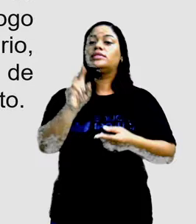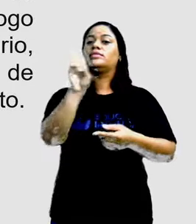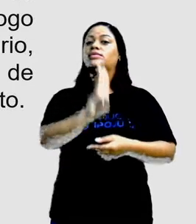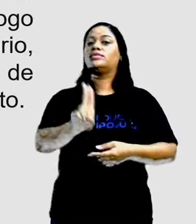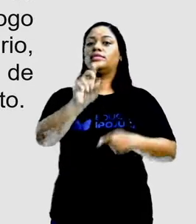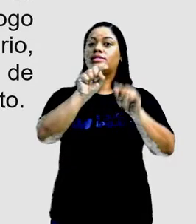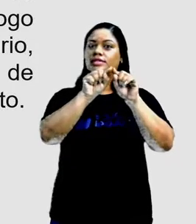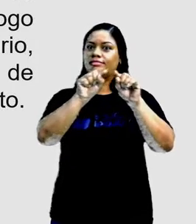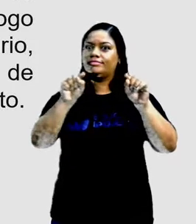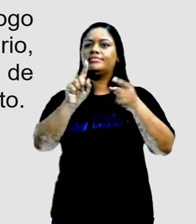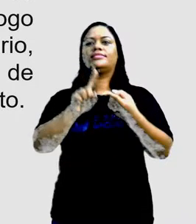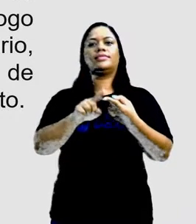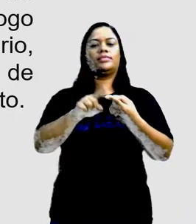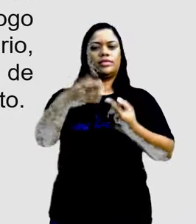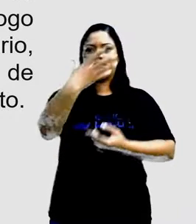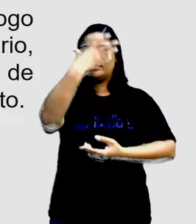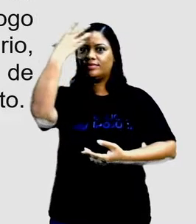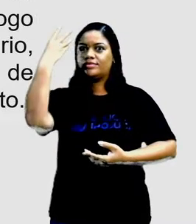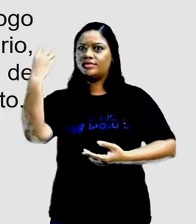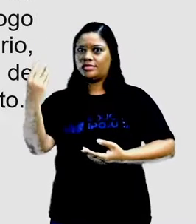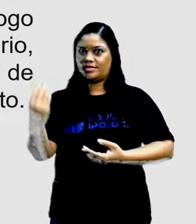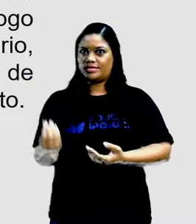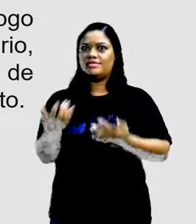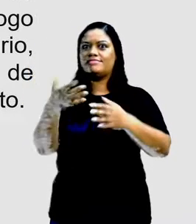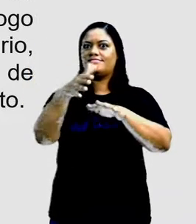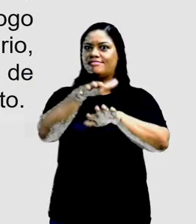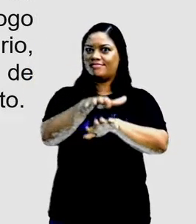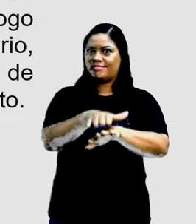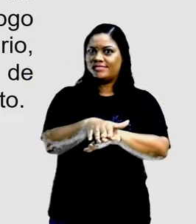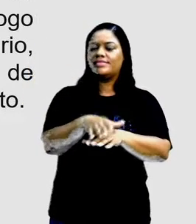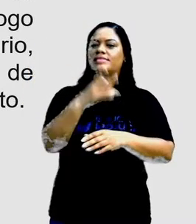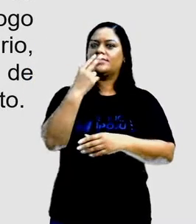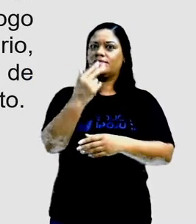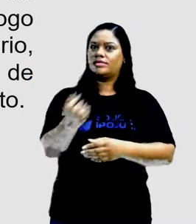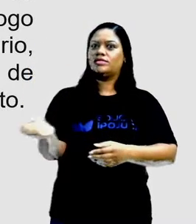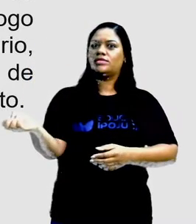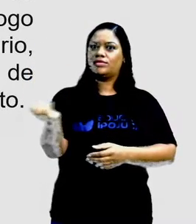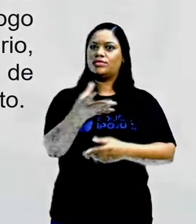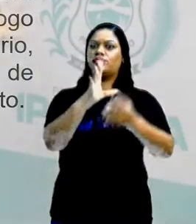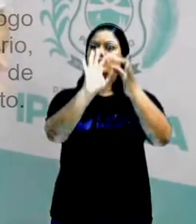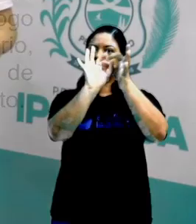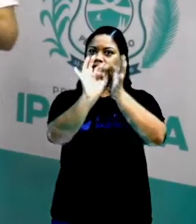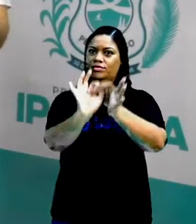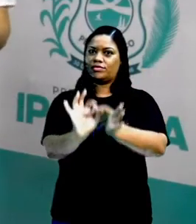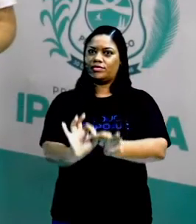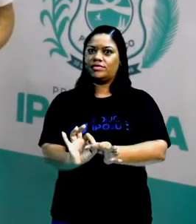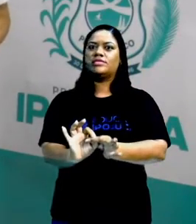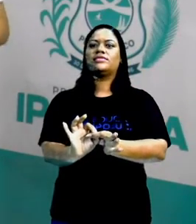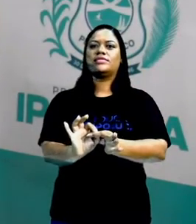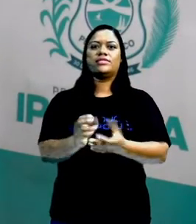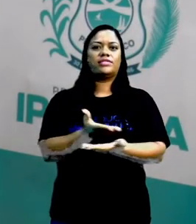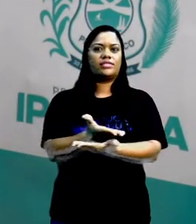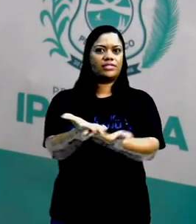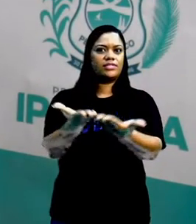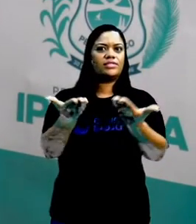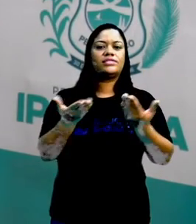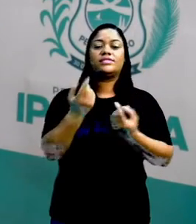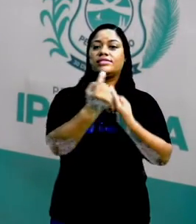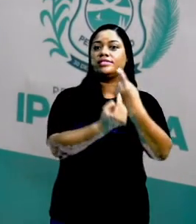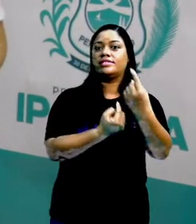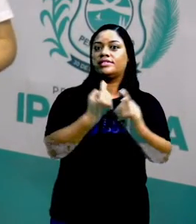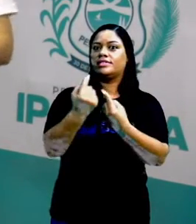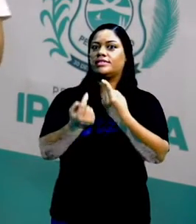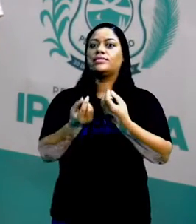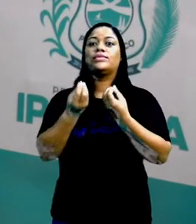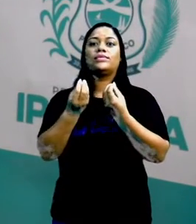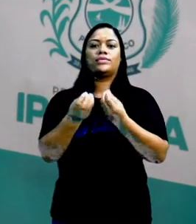pontos. Não esqueça de adequar a linguagem ao novo contexto. E aí ficava a critério de cada um, como